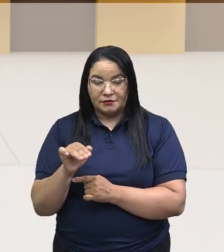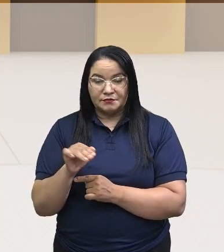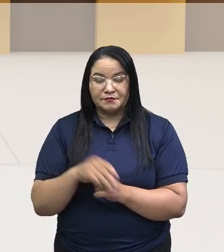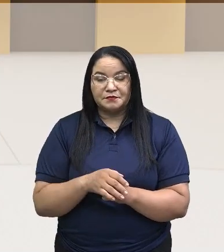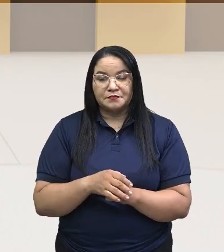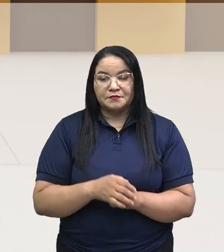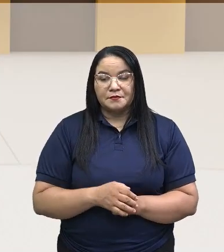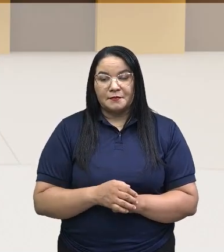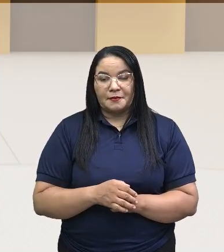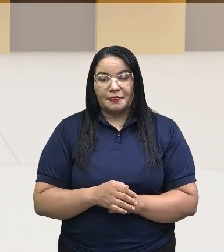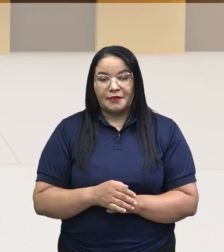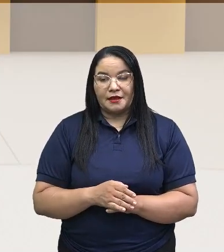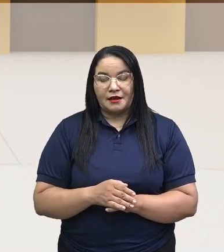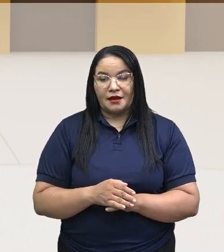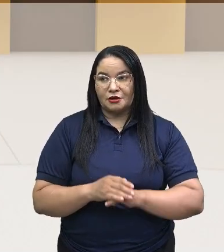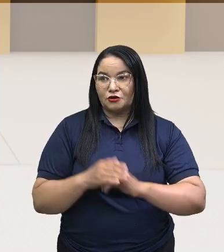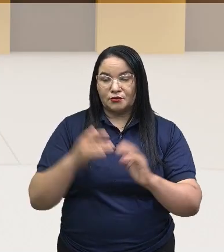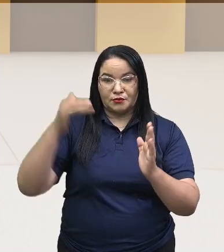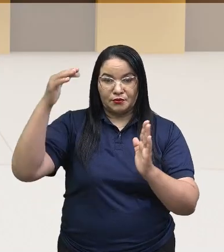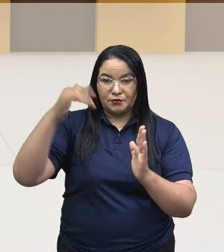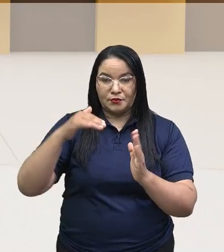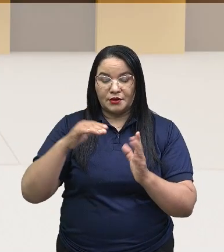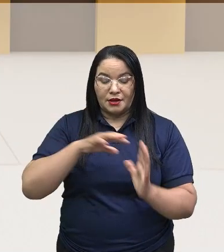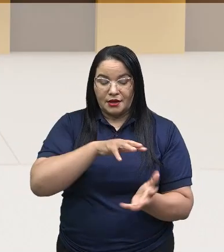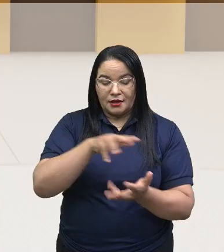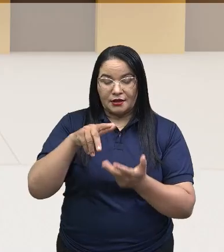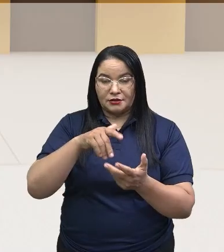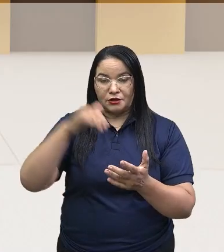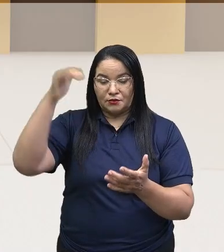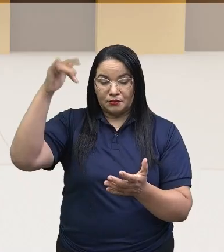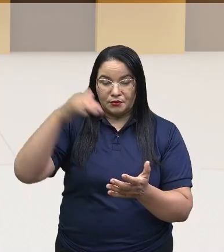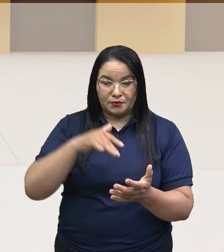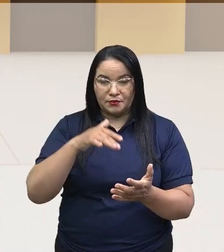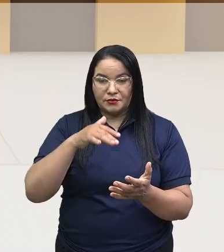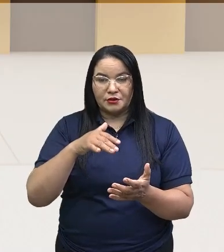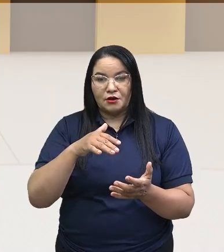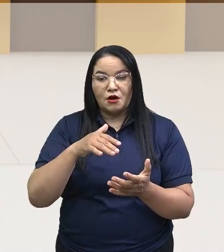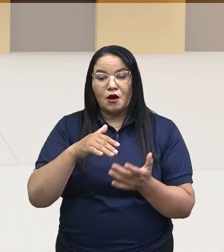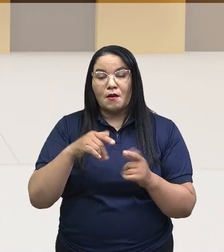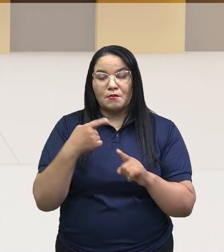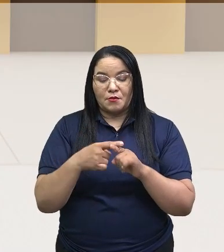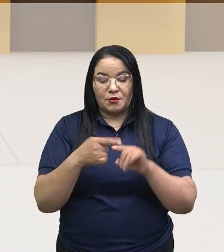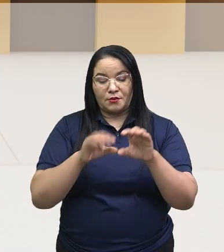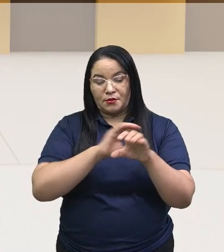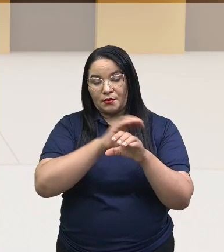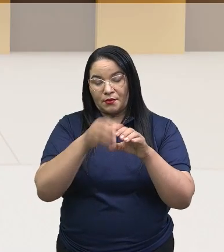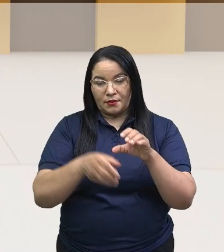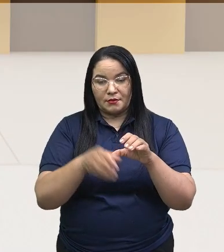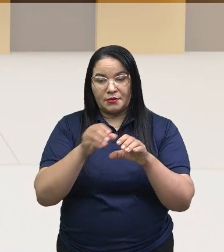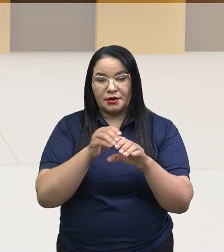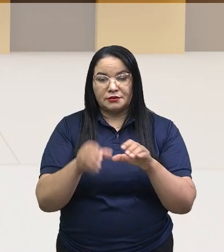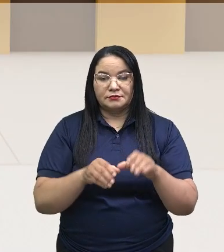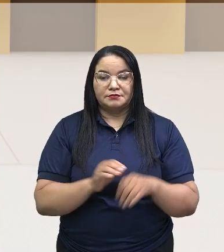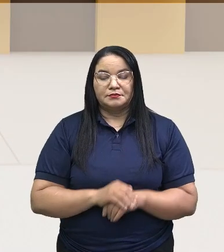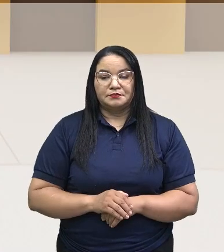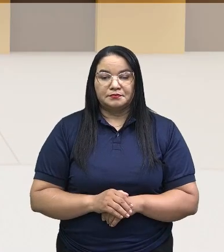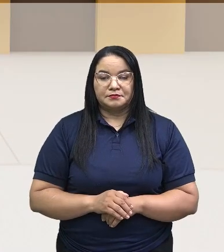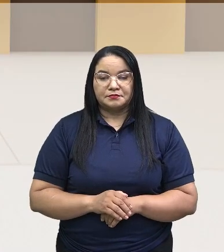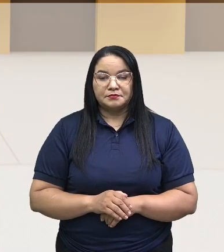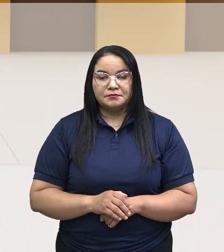não chega até a Terra, pois ela é totalmente bloqueada pela camada de ozônio. Bora ver agora a UVA.